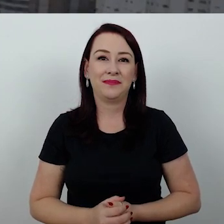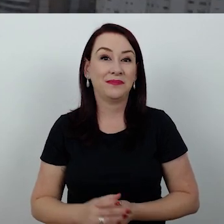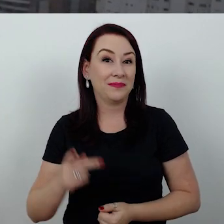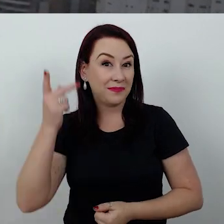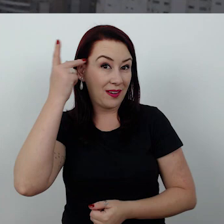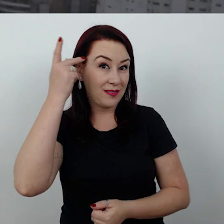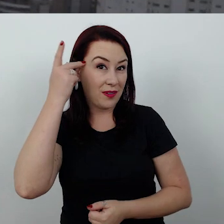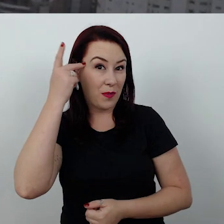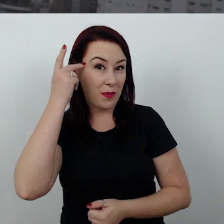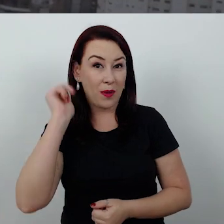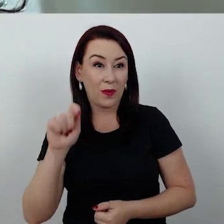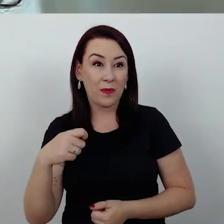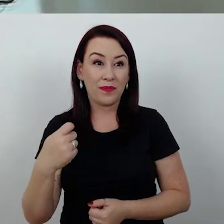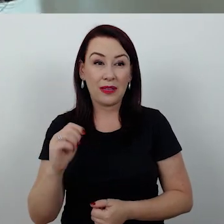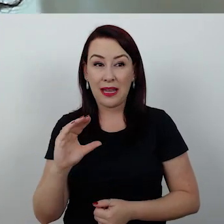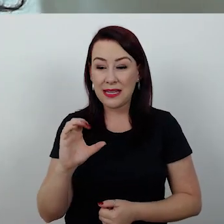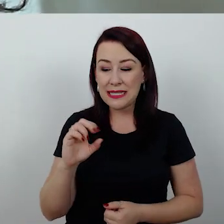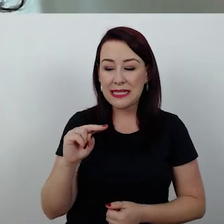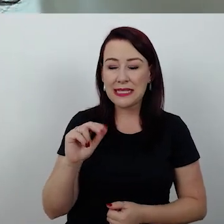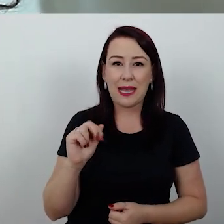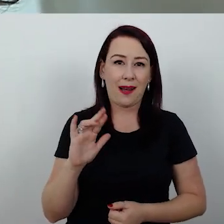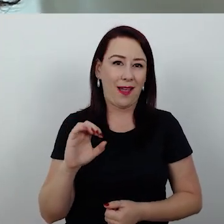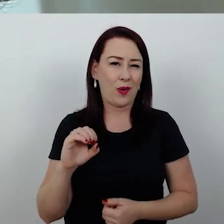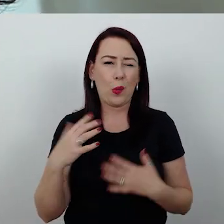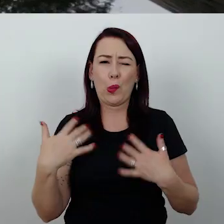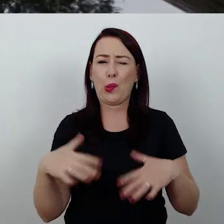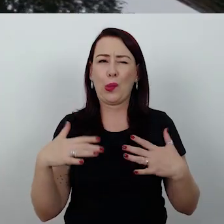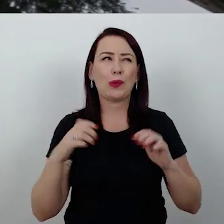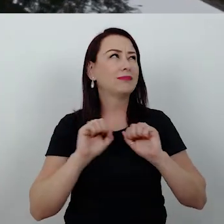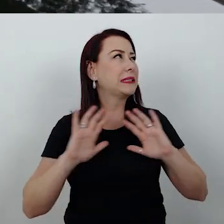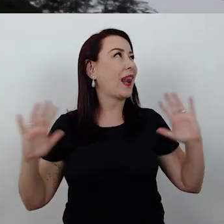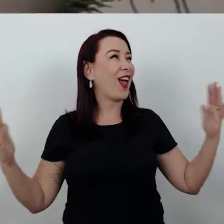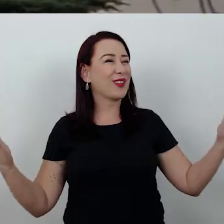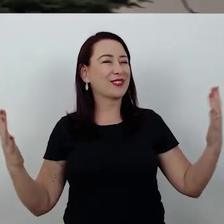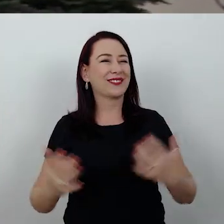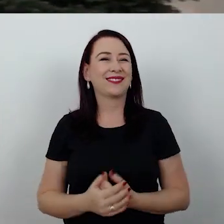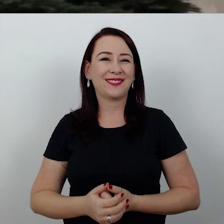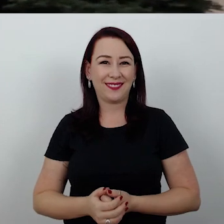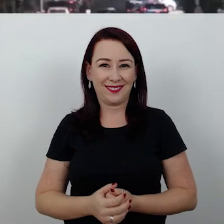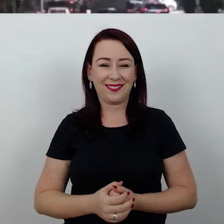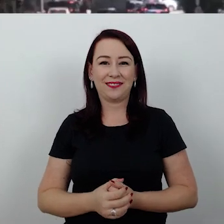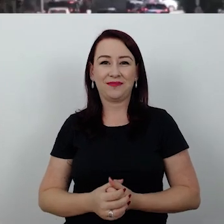São Paulo é um cenário. São Paulo é um super cenário.